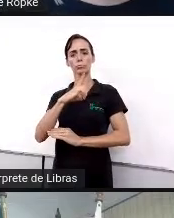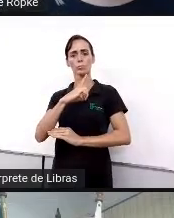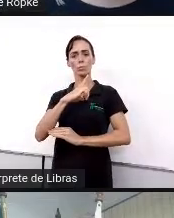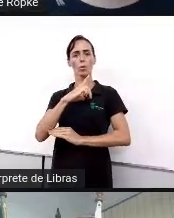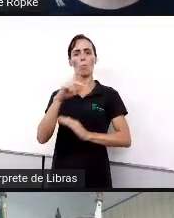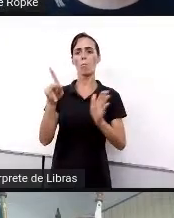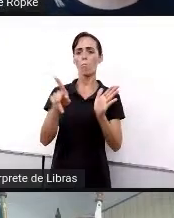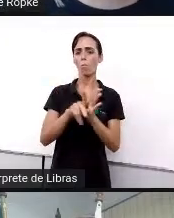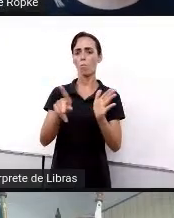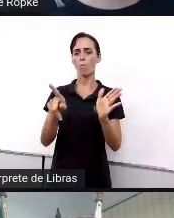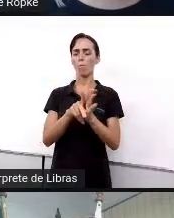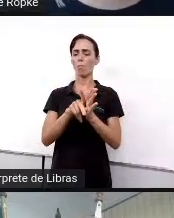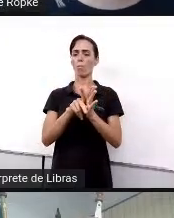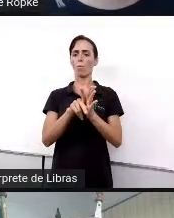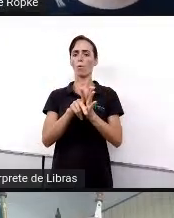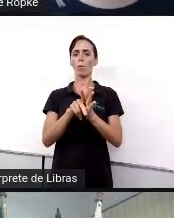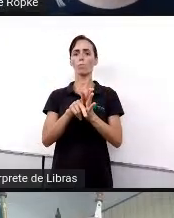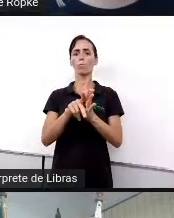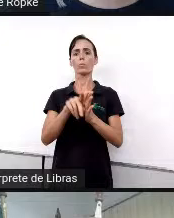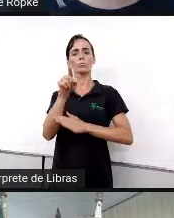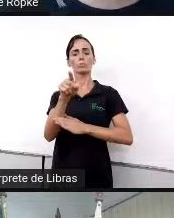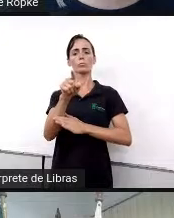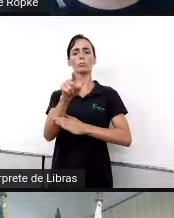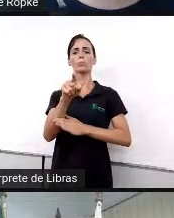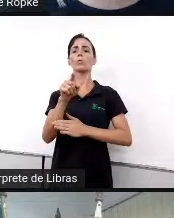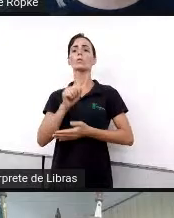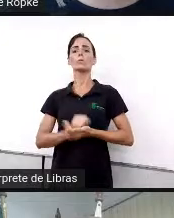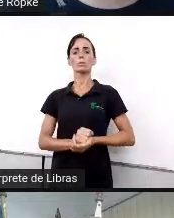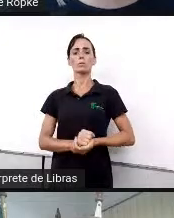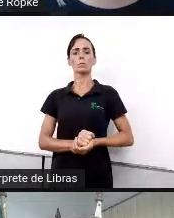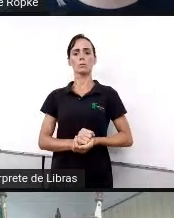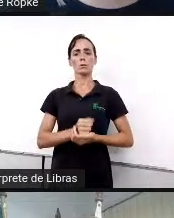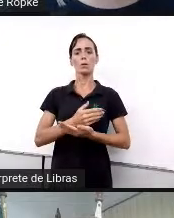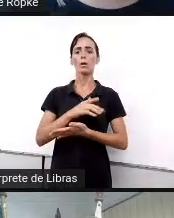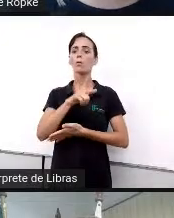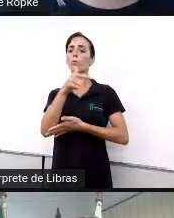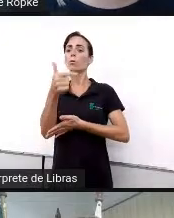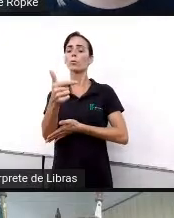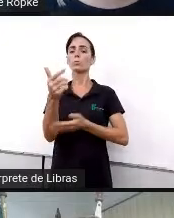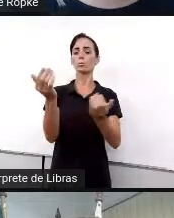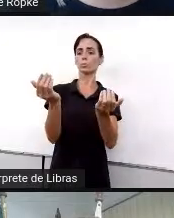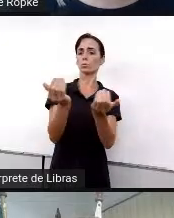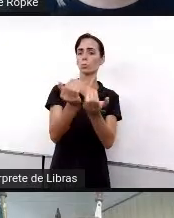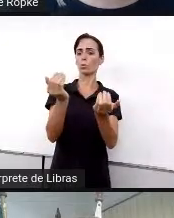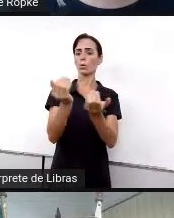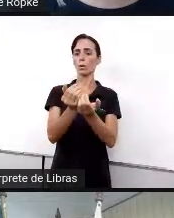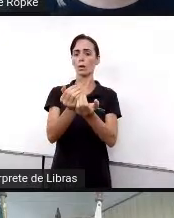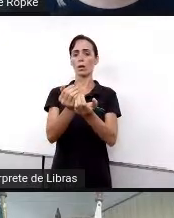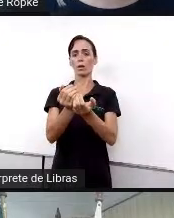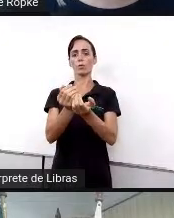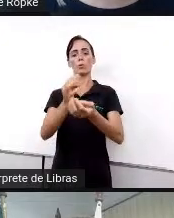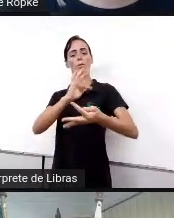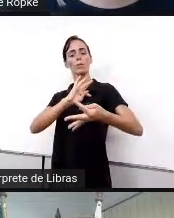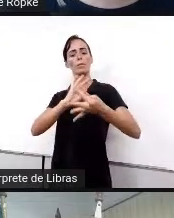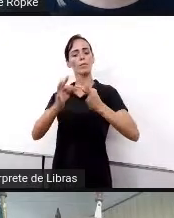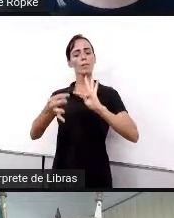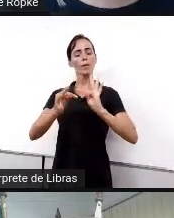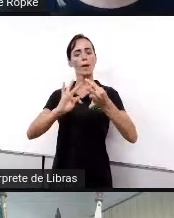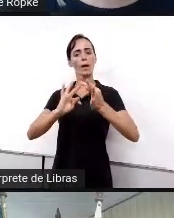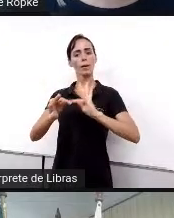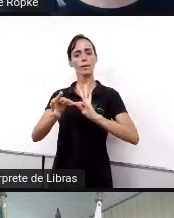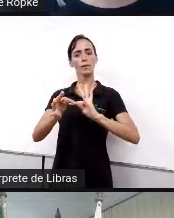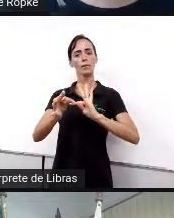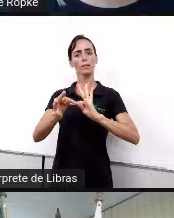formação, confiro-lhe a você e aos demais formandos o título de técnico e técnica